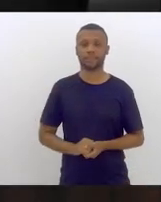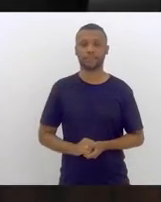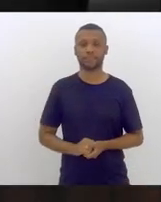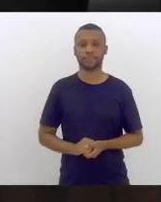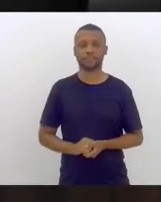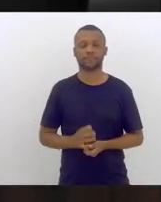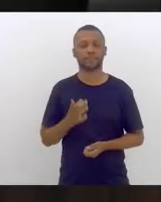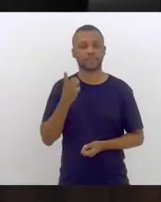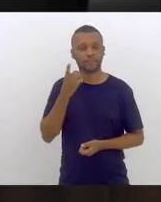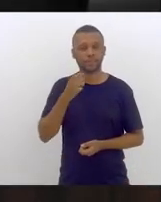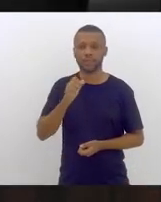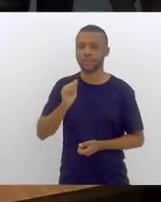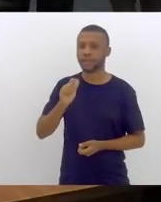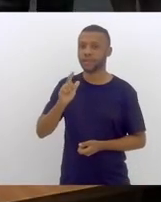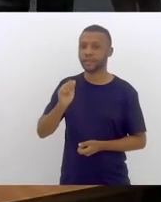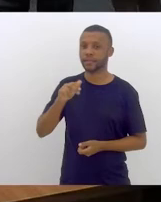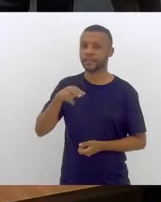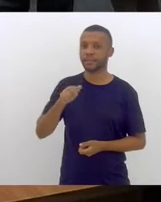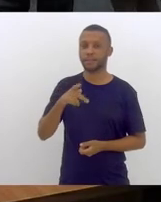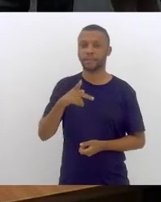Deputada Alana Passos.